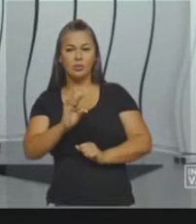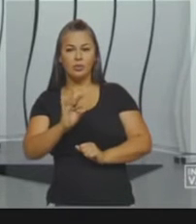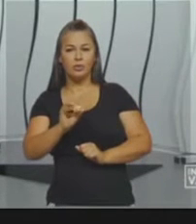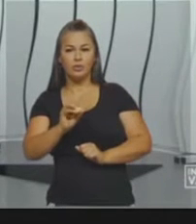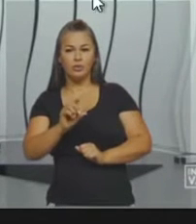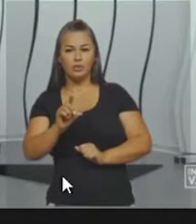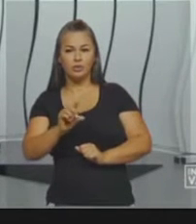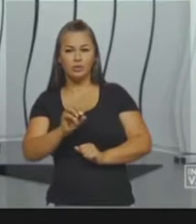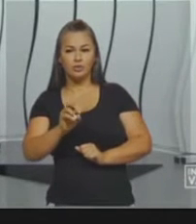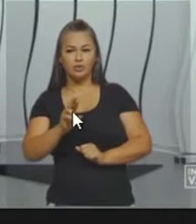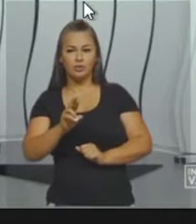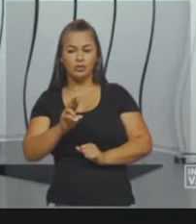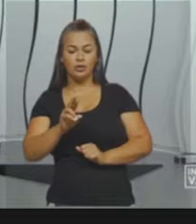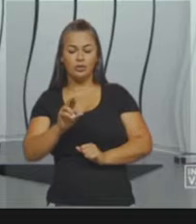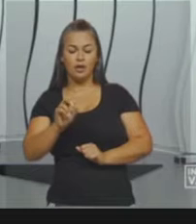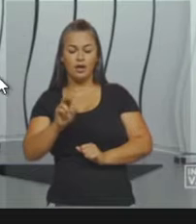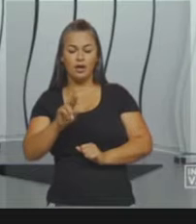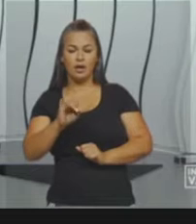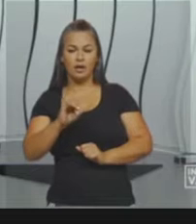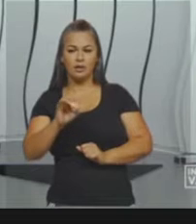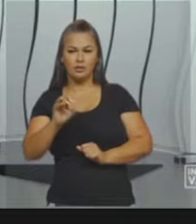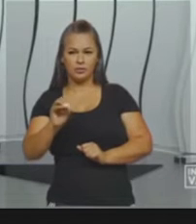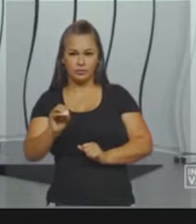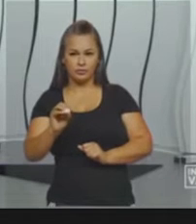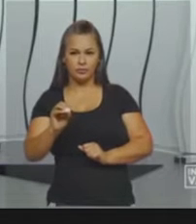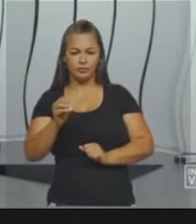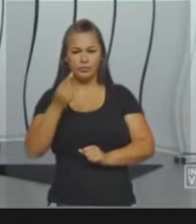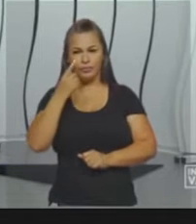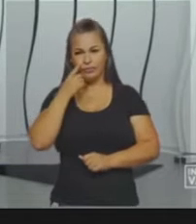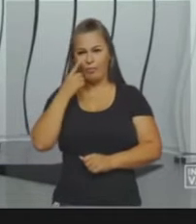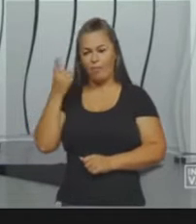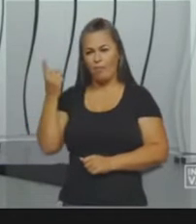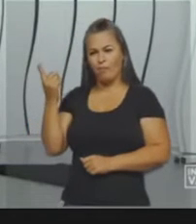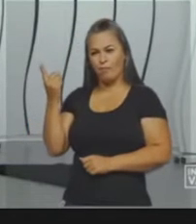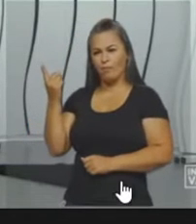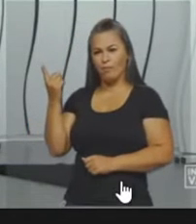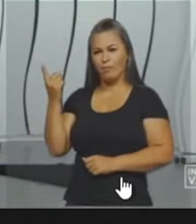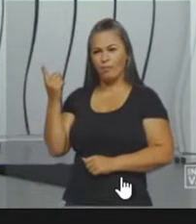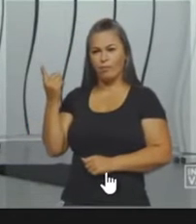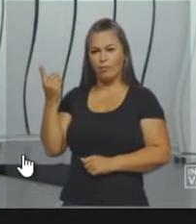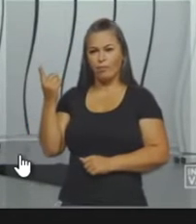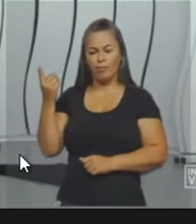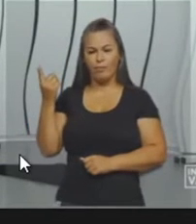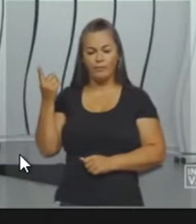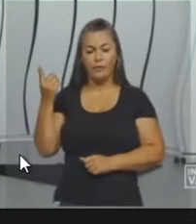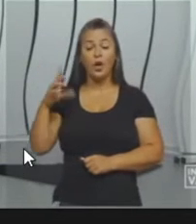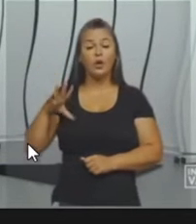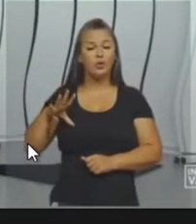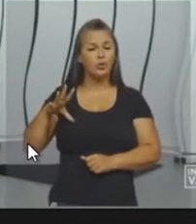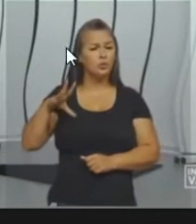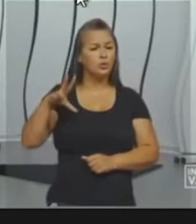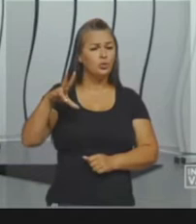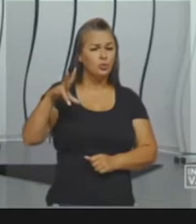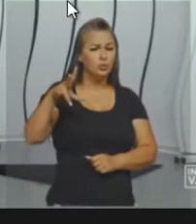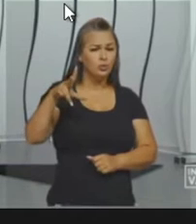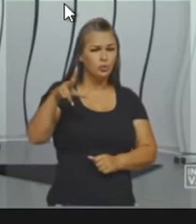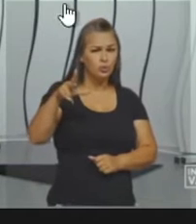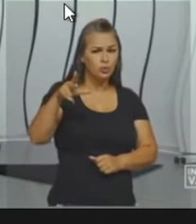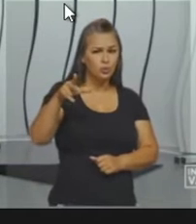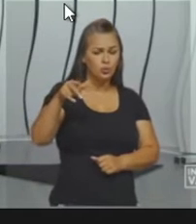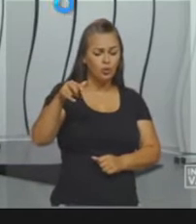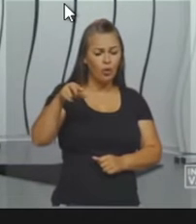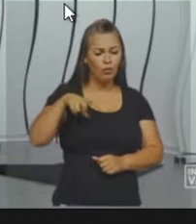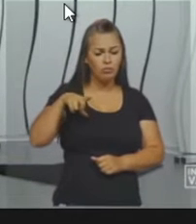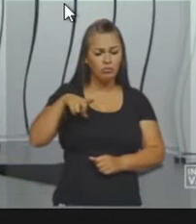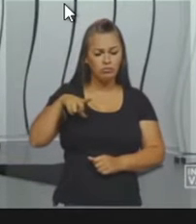alguns detalhes sobre esse reino. Bom, eles são todos organismos eucarióticos, ou seja, as células que formam